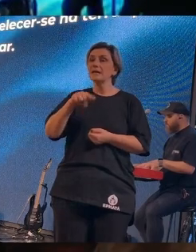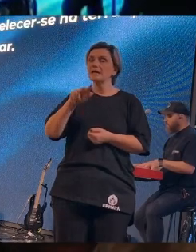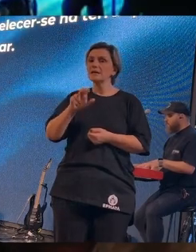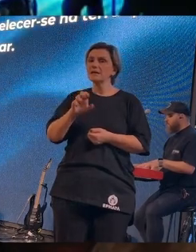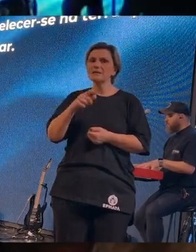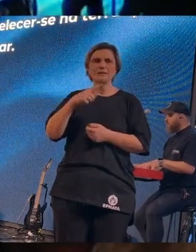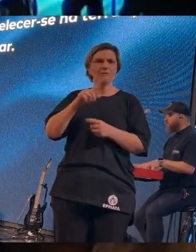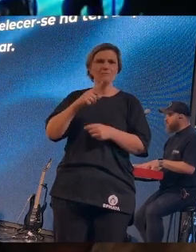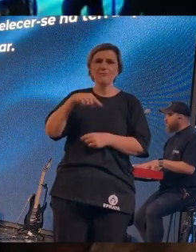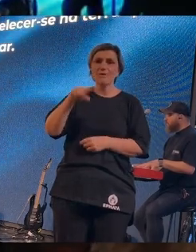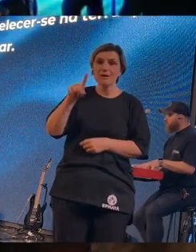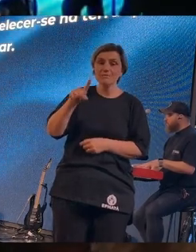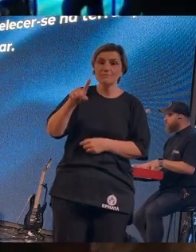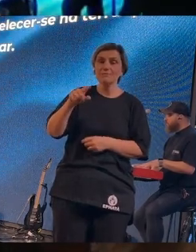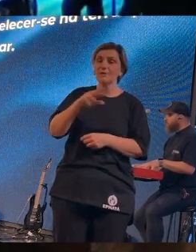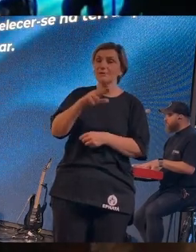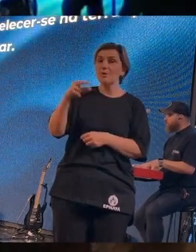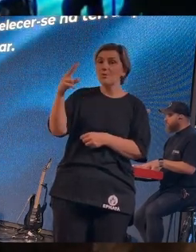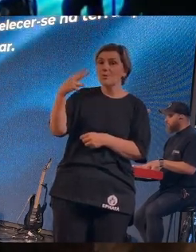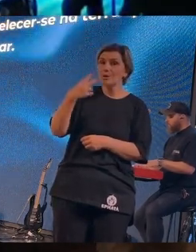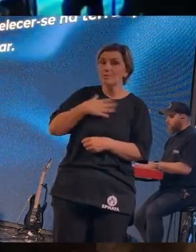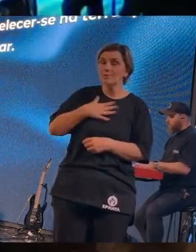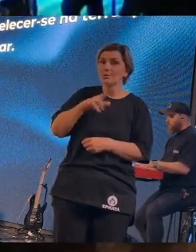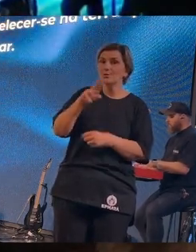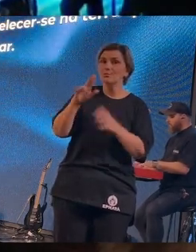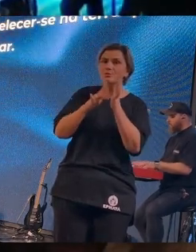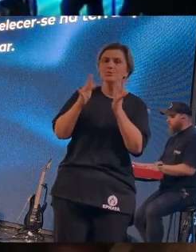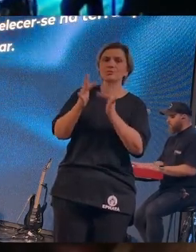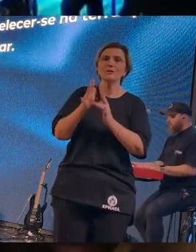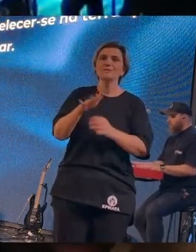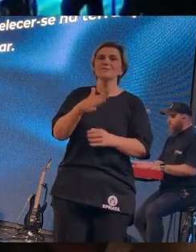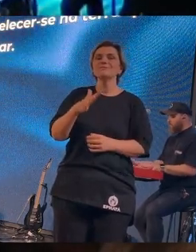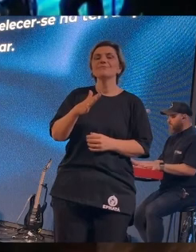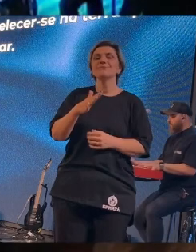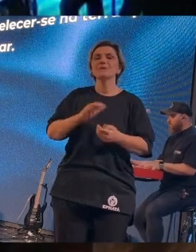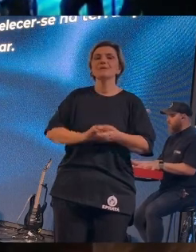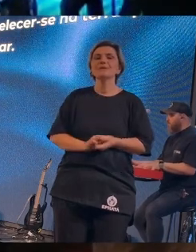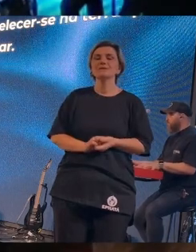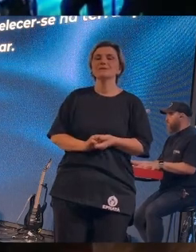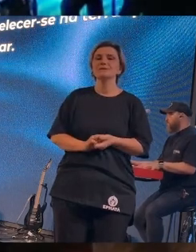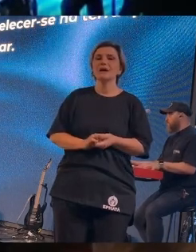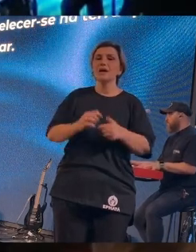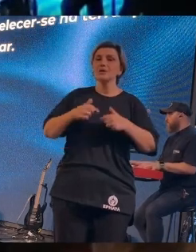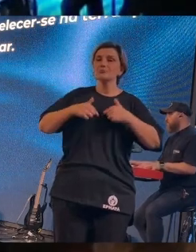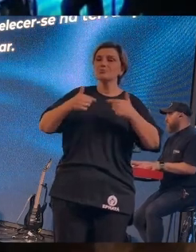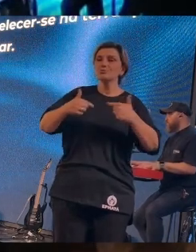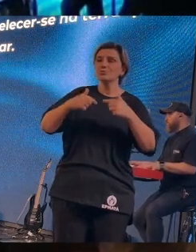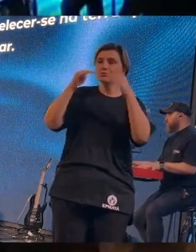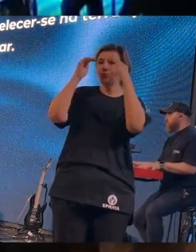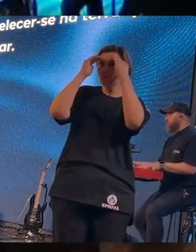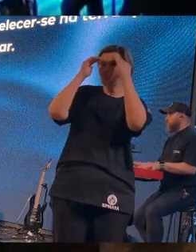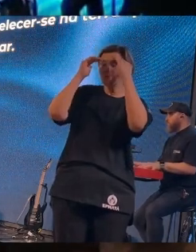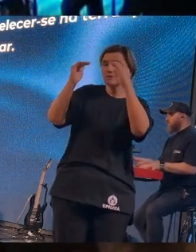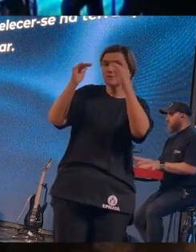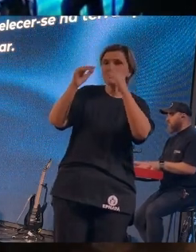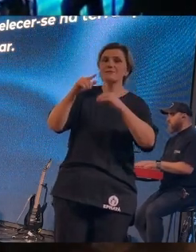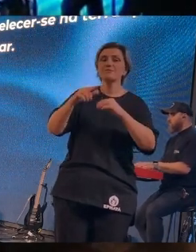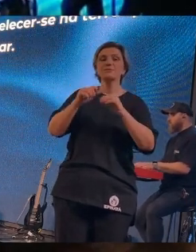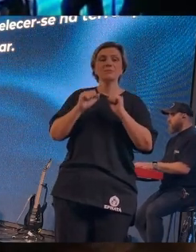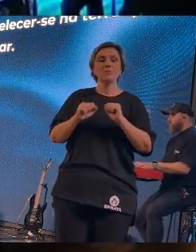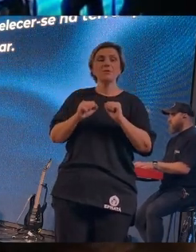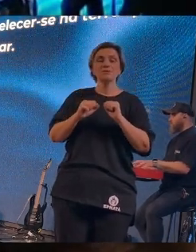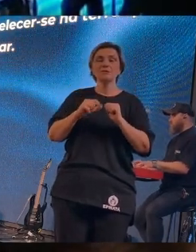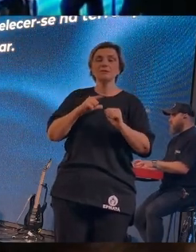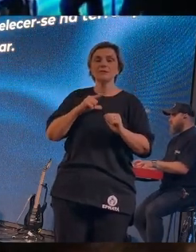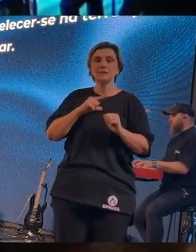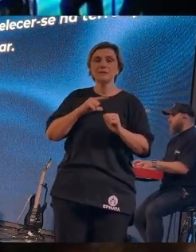Isaque, não vá. Irmão, olha para mim no nome de Jesus. Muitas vezes o maior ato de obediência que você pode dar a